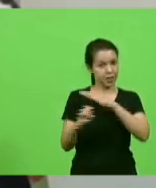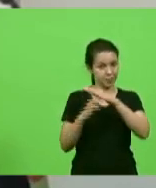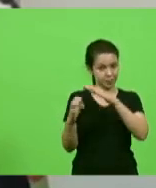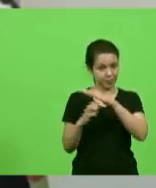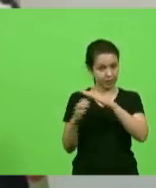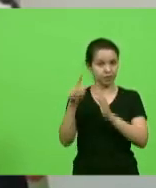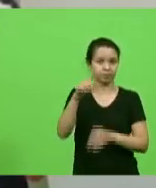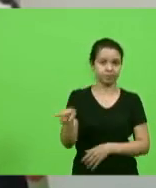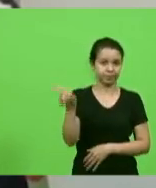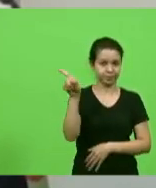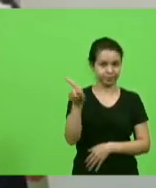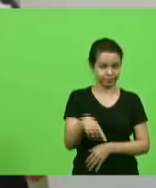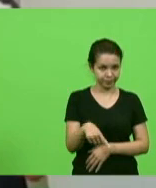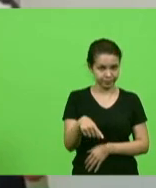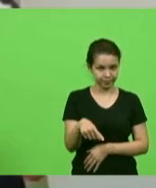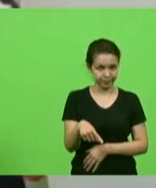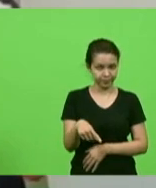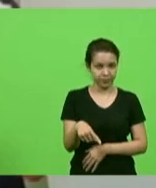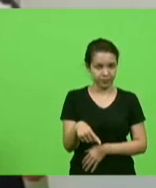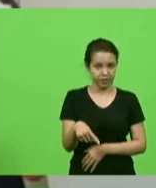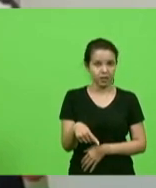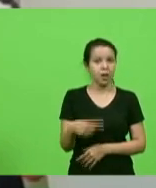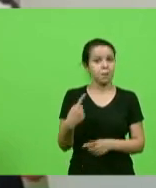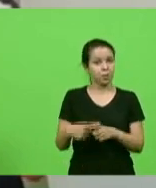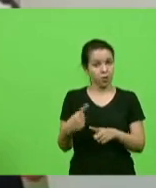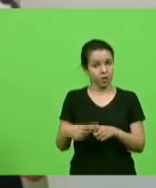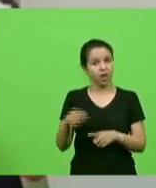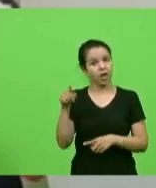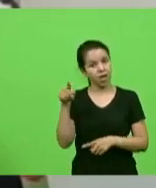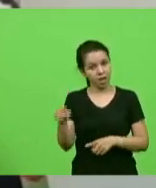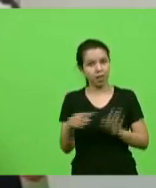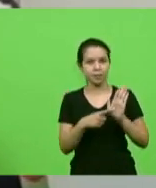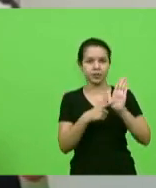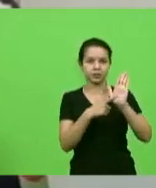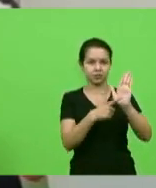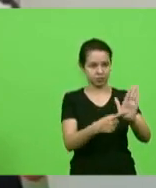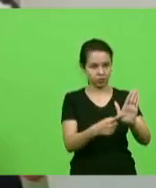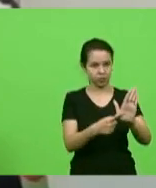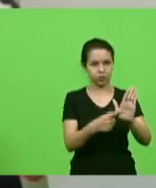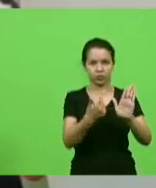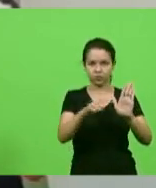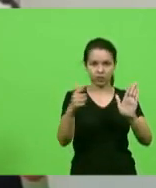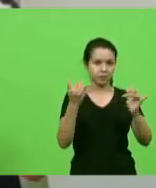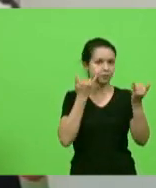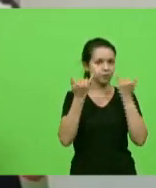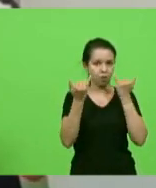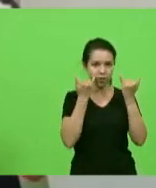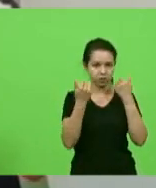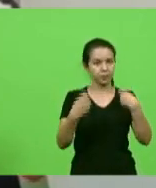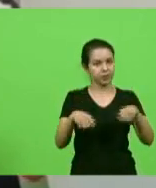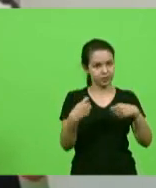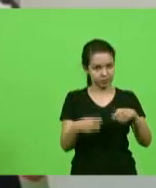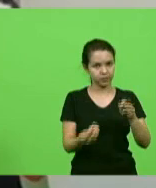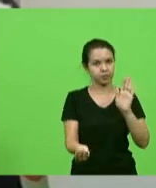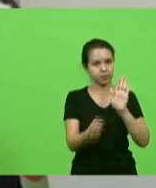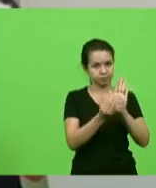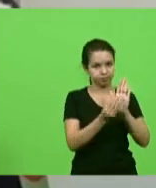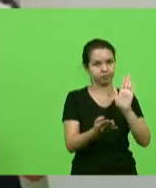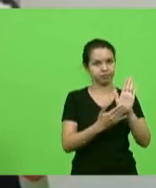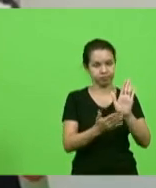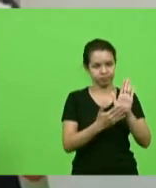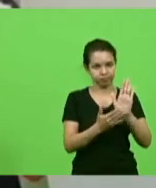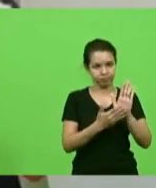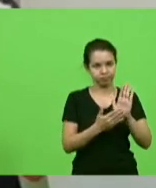Instituto Nacional de Ciências da Saúde sobre o mote de que ela deixou de apresentar informações que deveriam constar em sua proposta